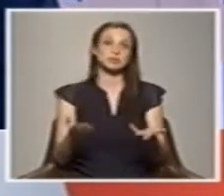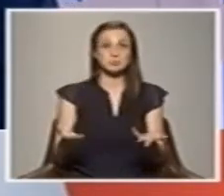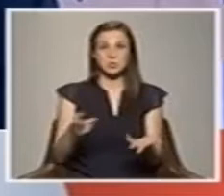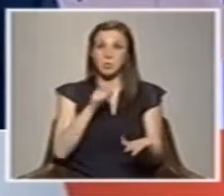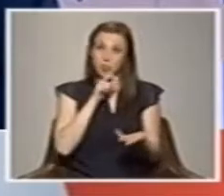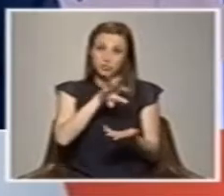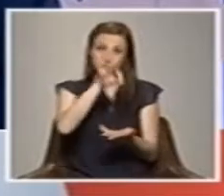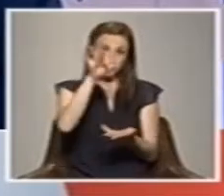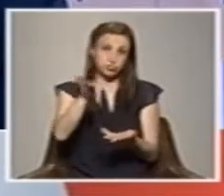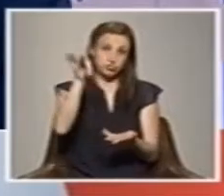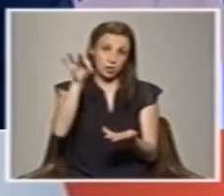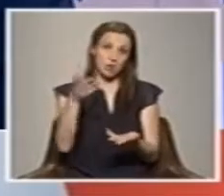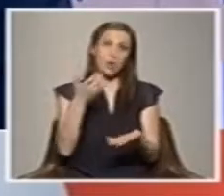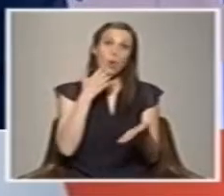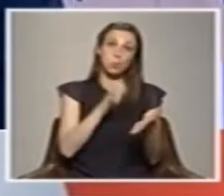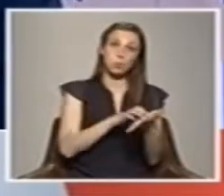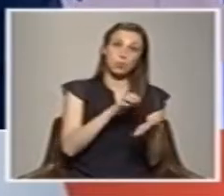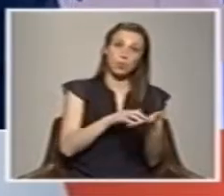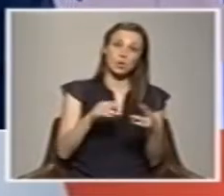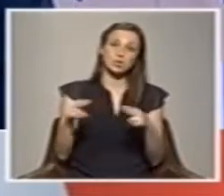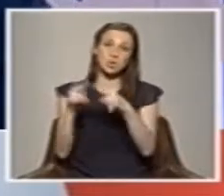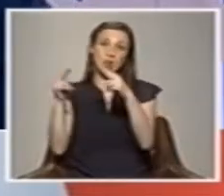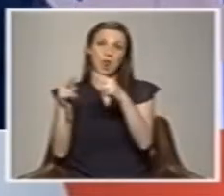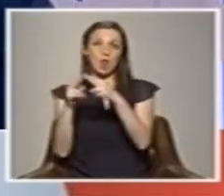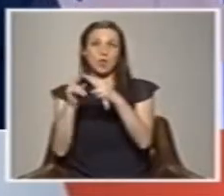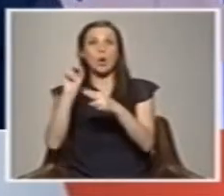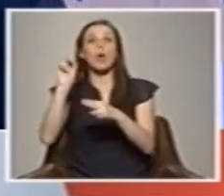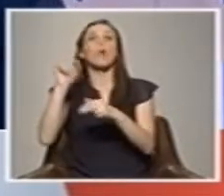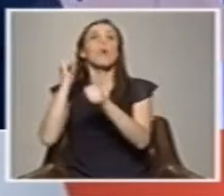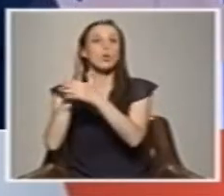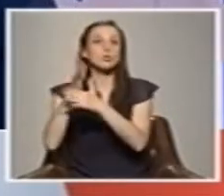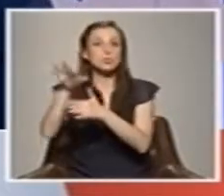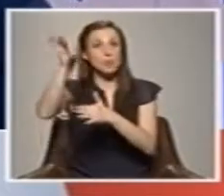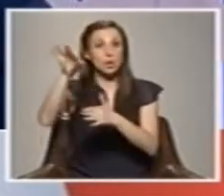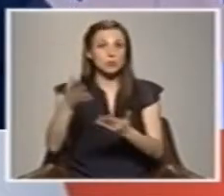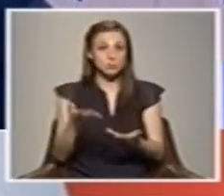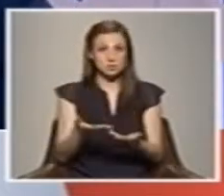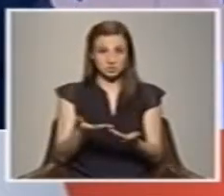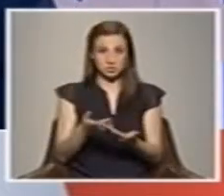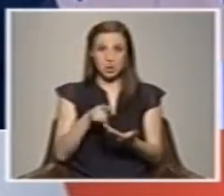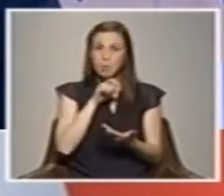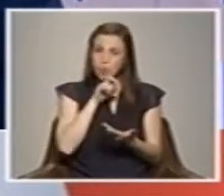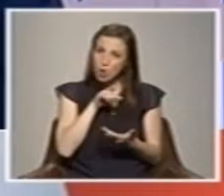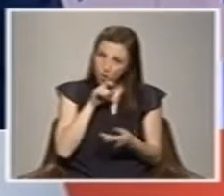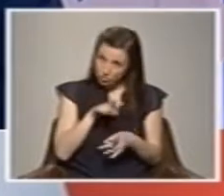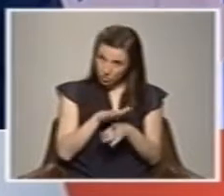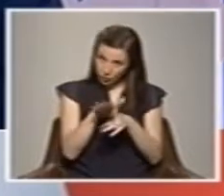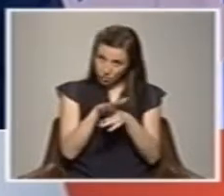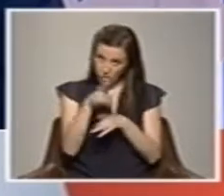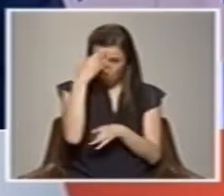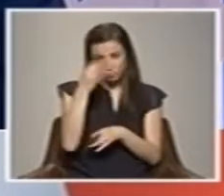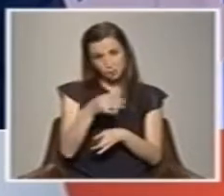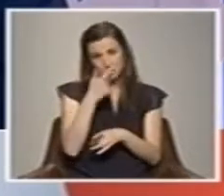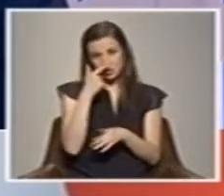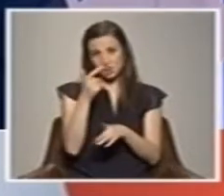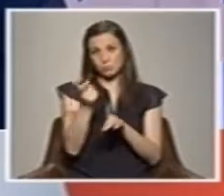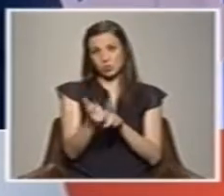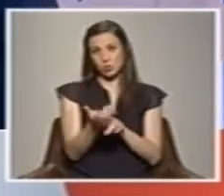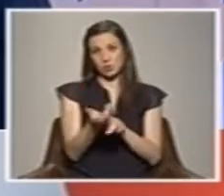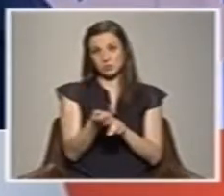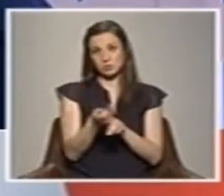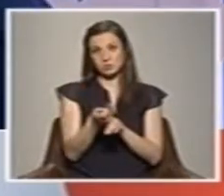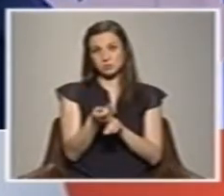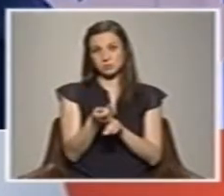em vez de arroz ou salada houver outro tipo de produto, eu aí, quer dizer, portanto, eu posso condicionar muito o comportamento do consumidor. À partida. E eu